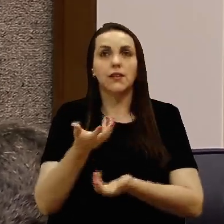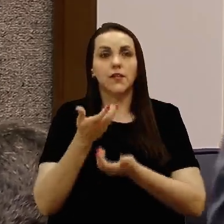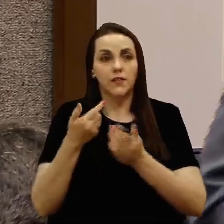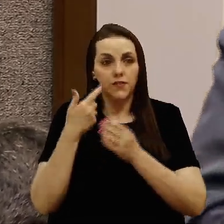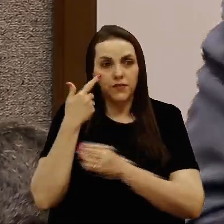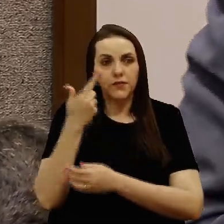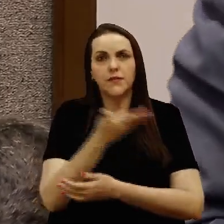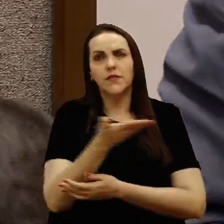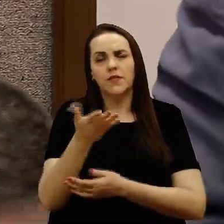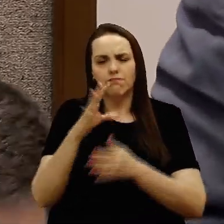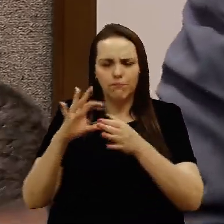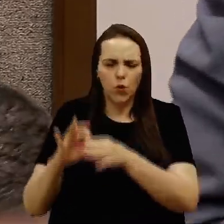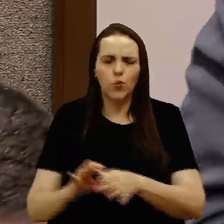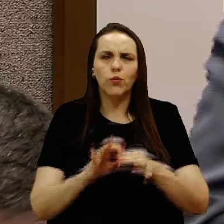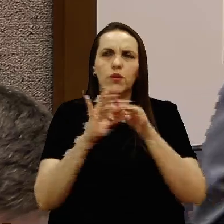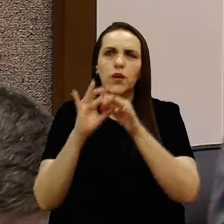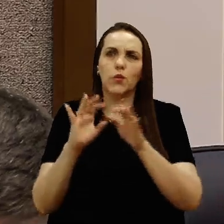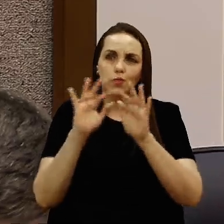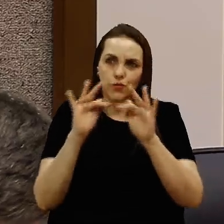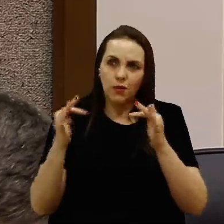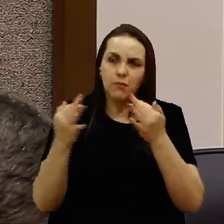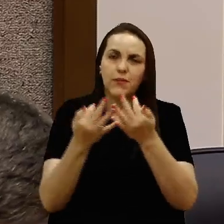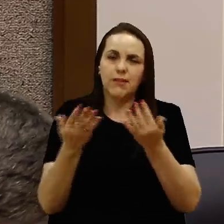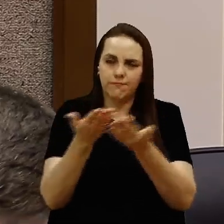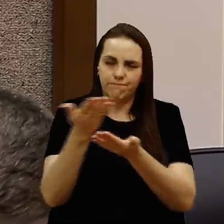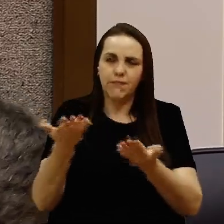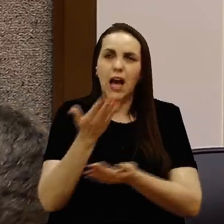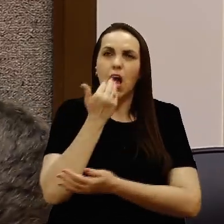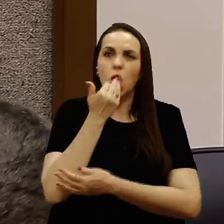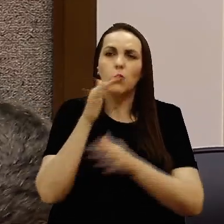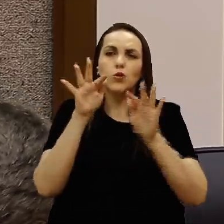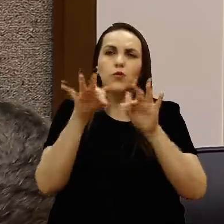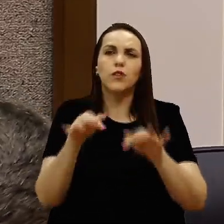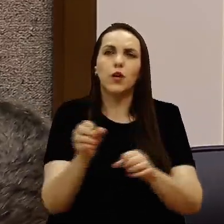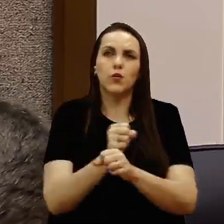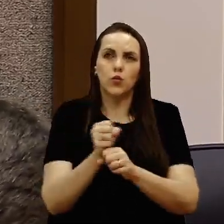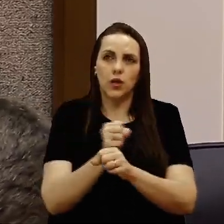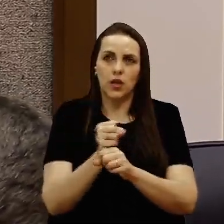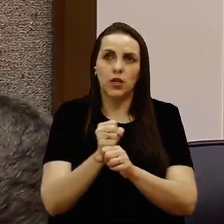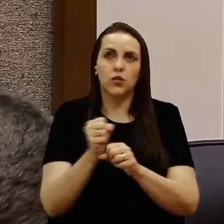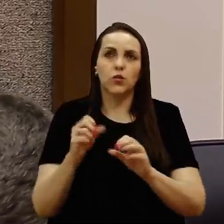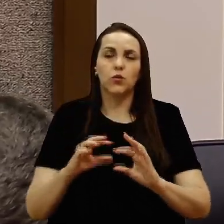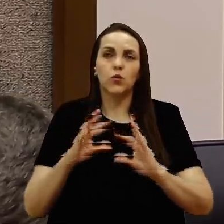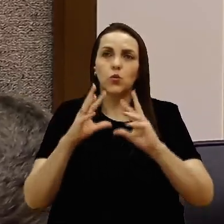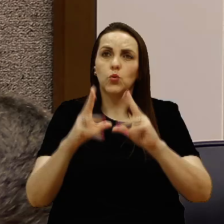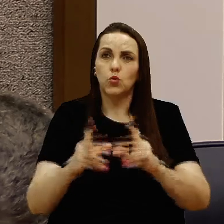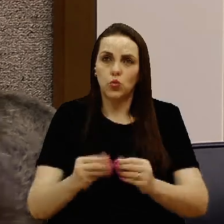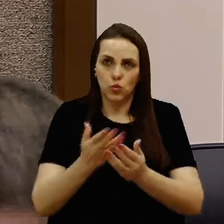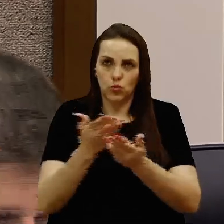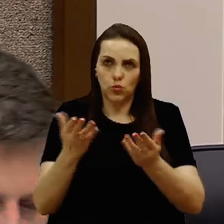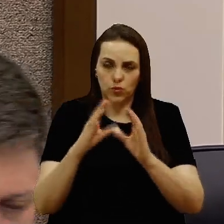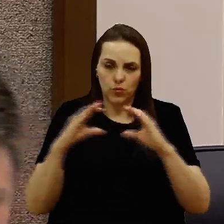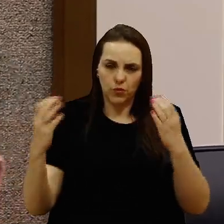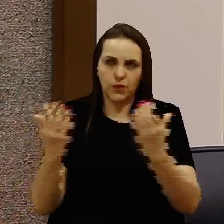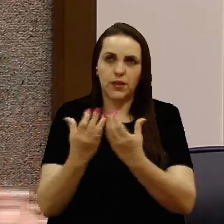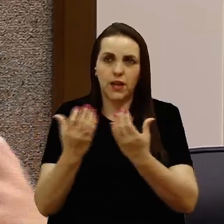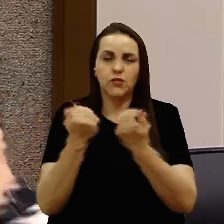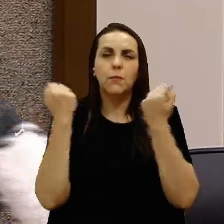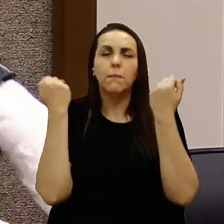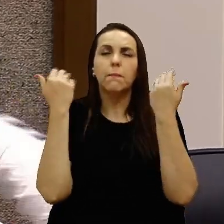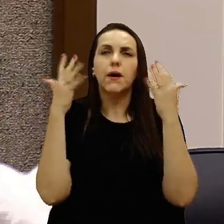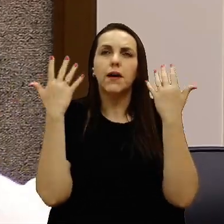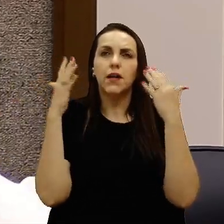famílias num almoço, no final de ano, com toda a comunidade. Então, parabenizar todos